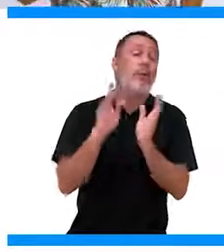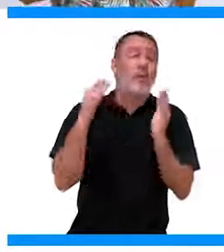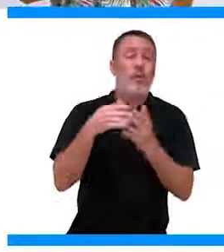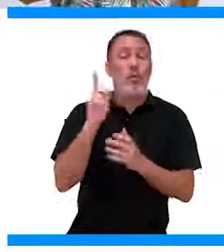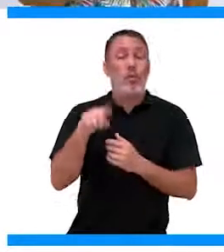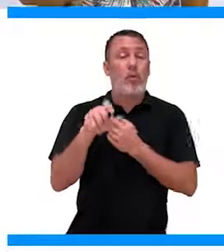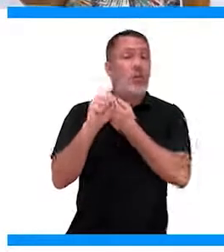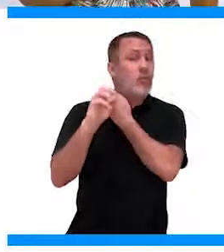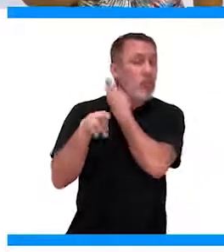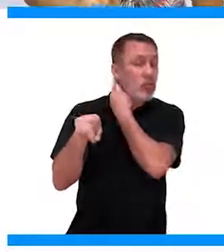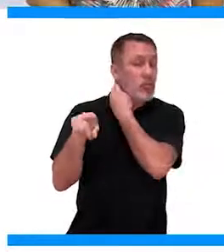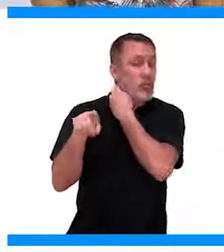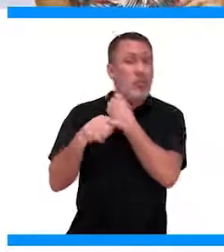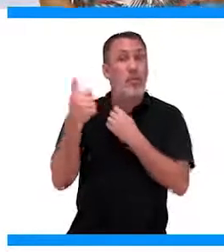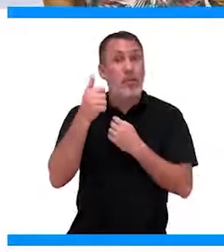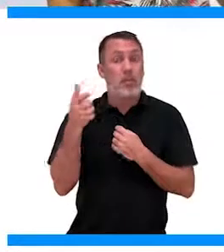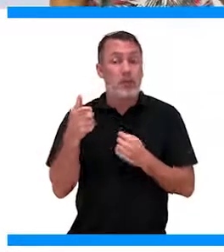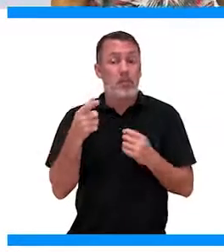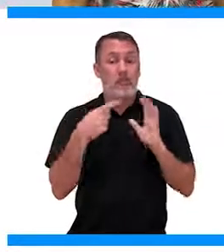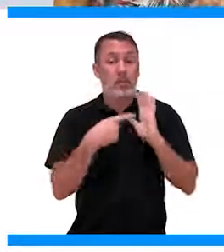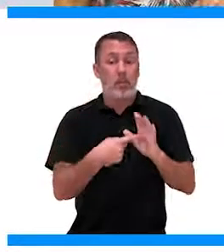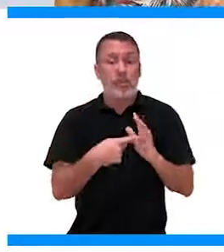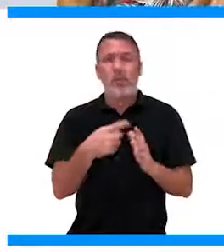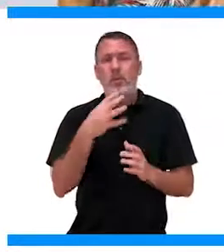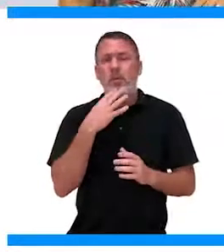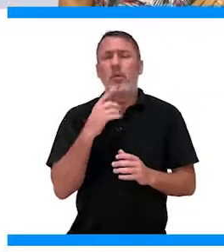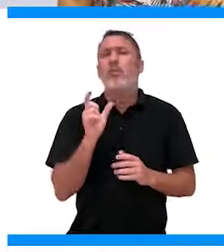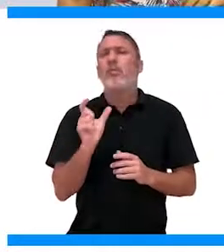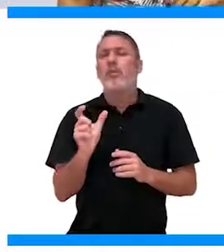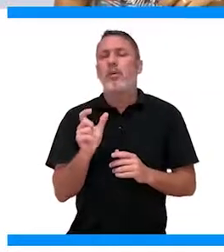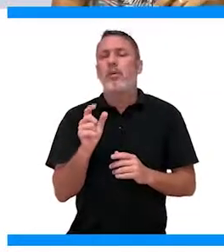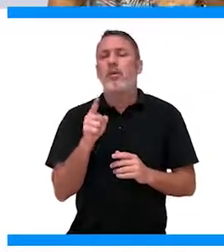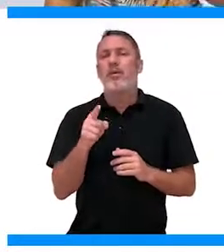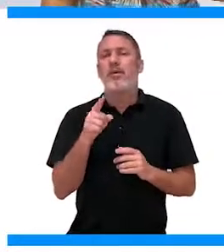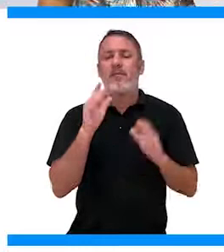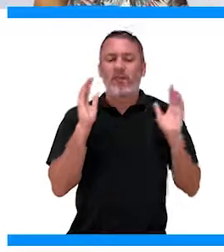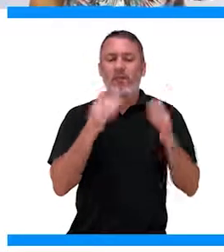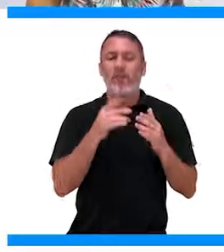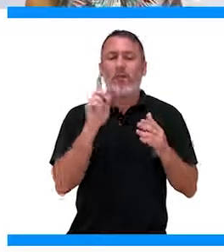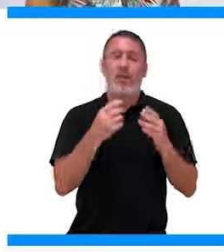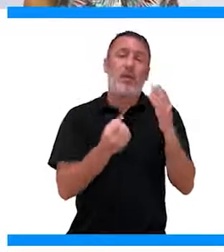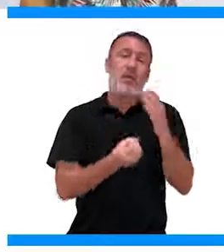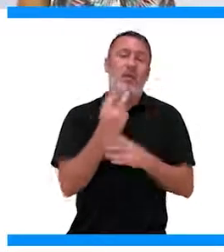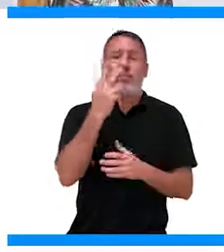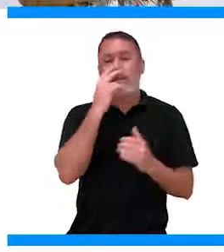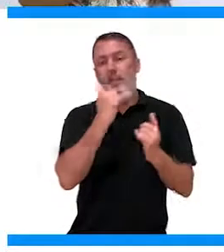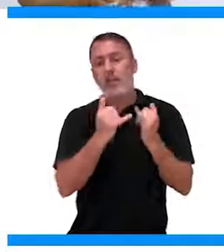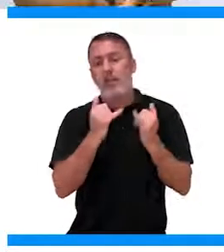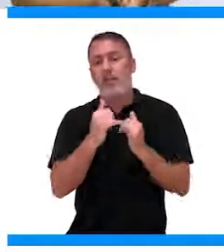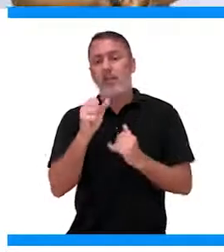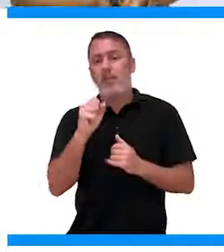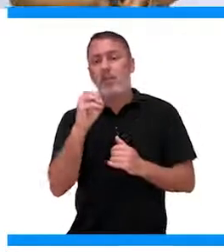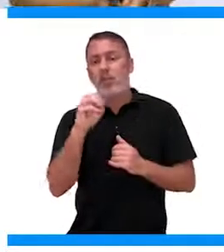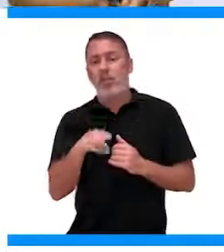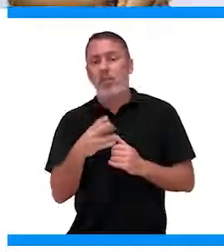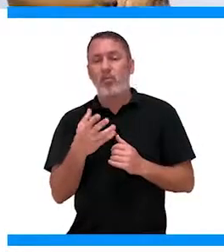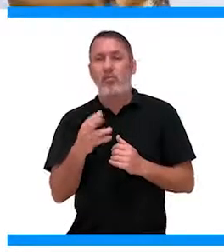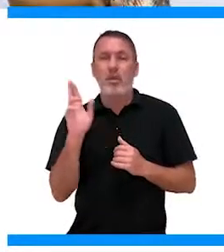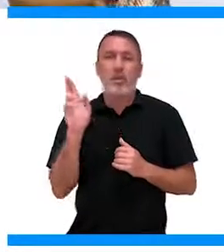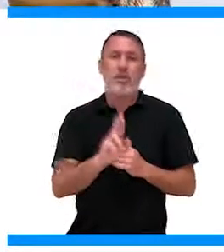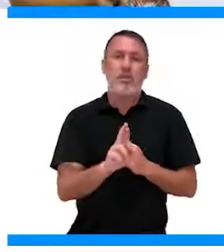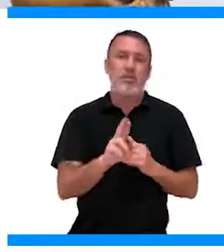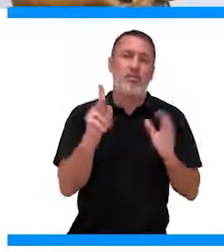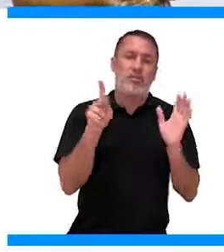ao som. A primeira é a onomatopeia, né, que são palavras especiais criadas para apresentar